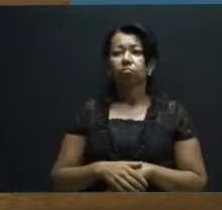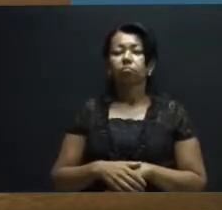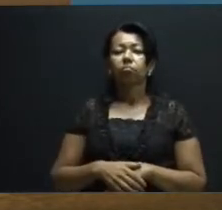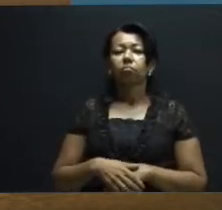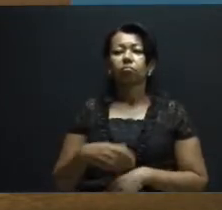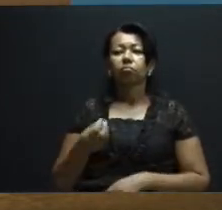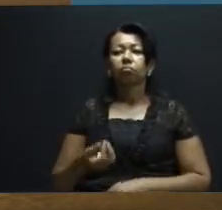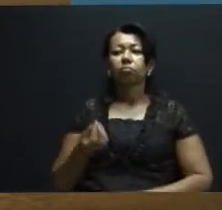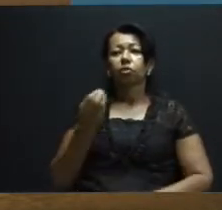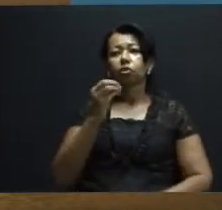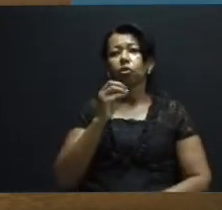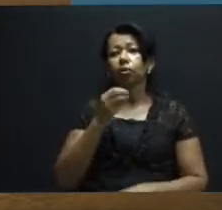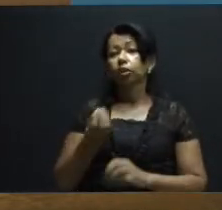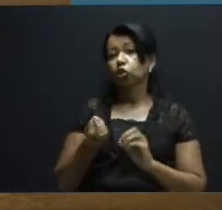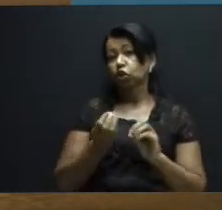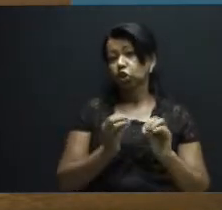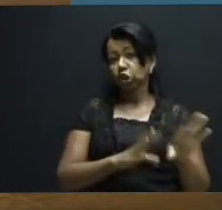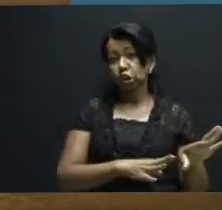retiro